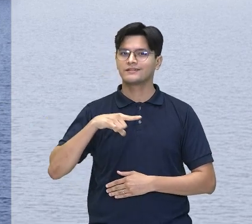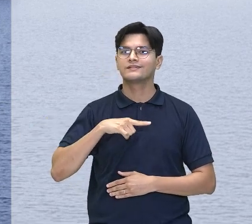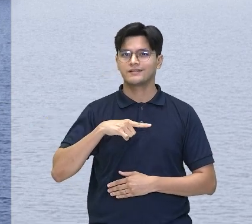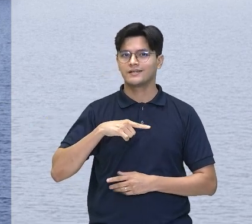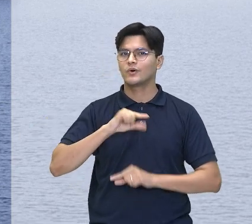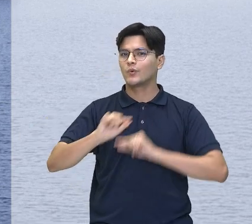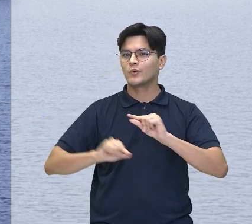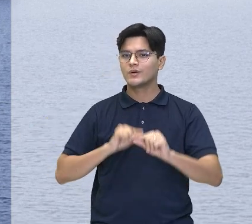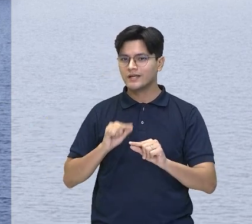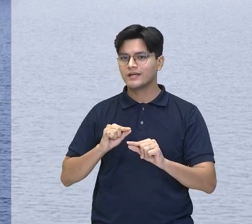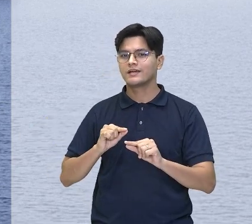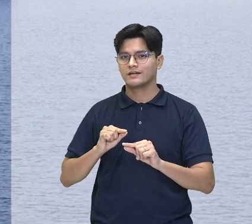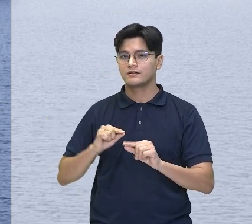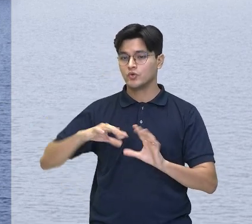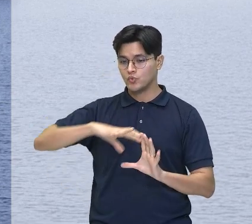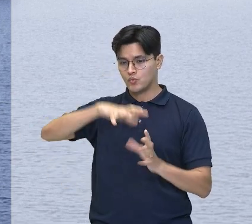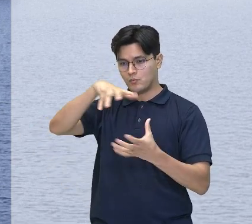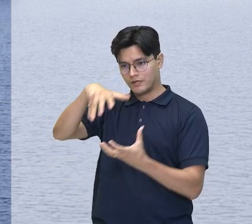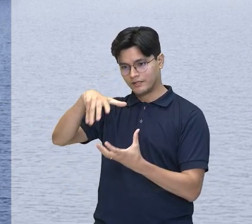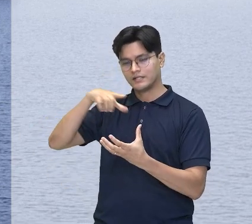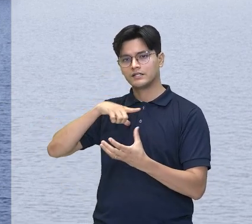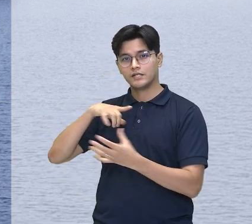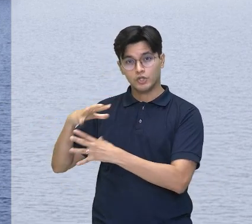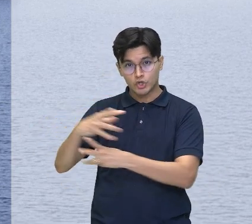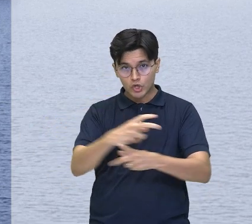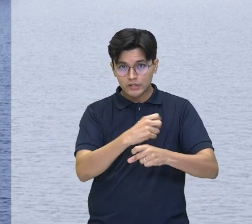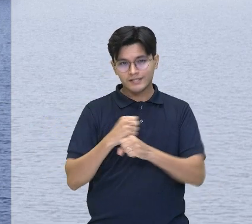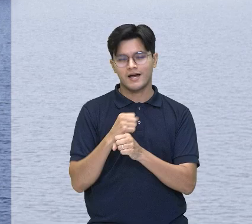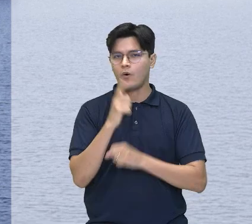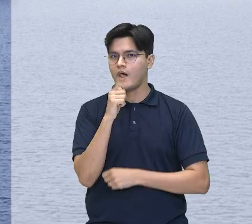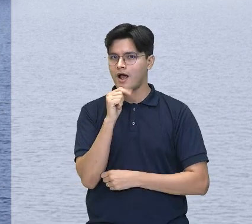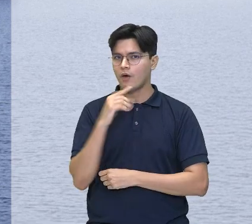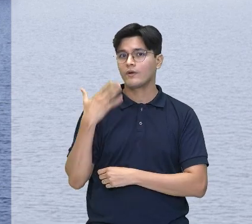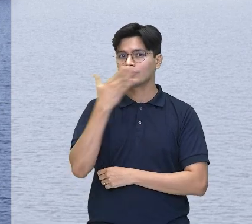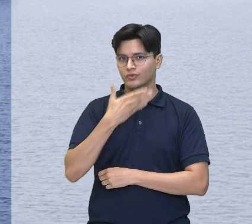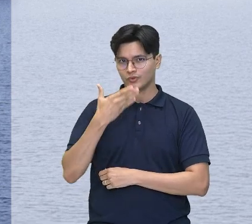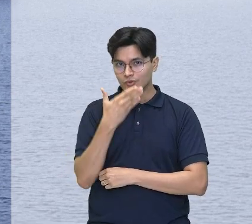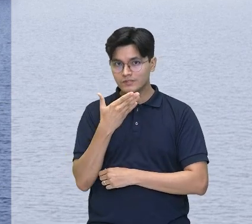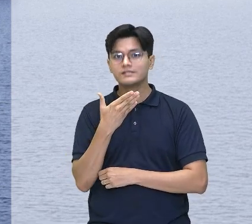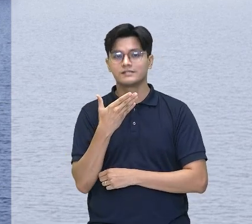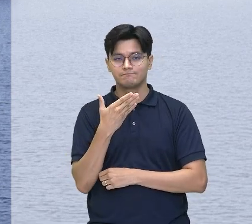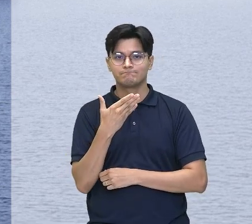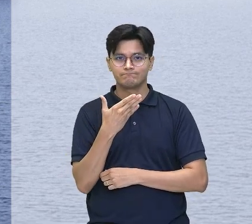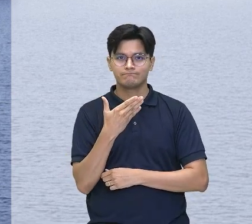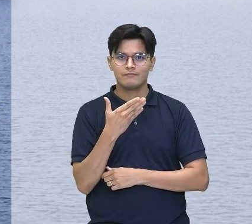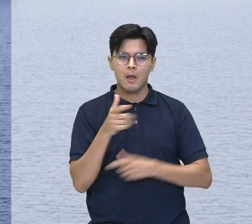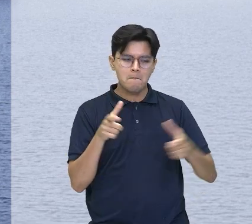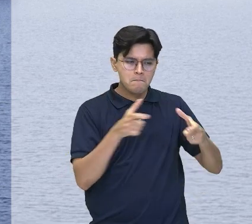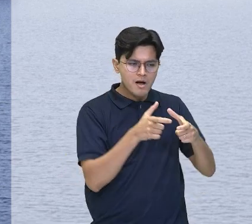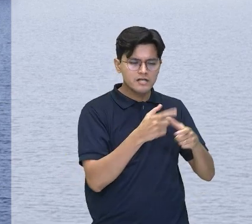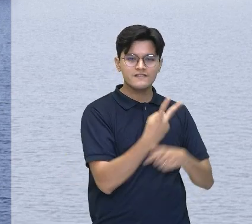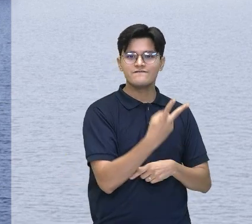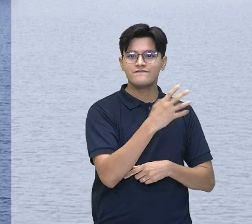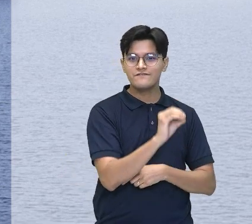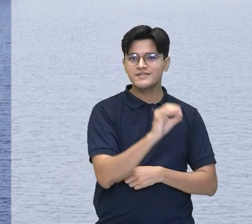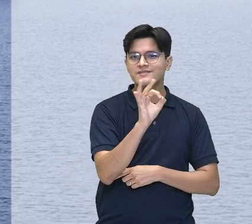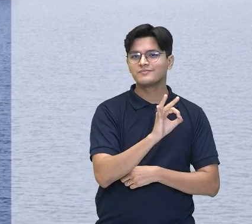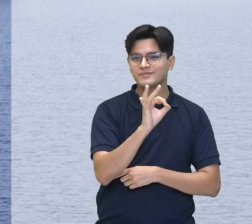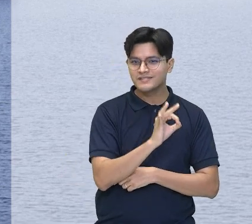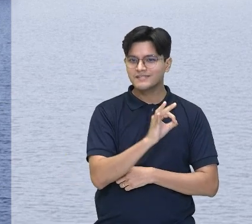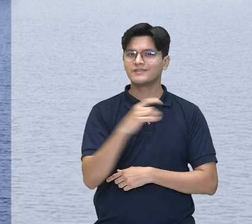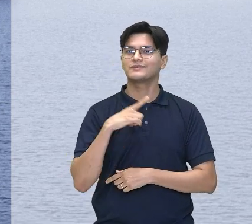nosso planeta. O Rio Amazonas, ele é bem extenso. Como disse, ele tem